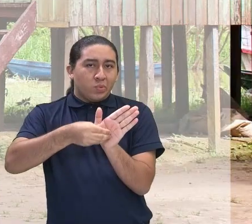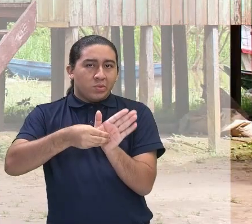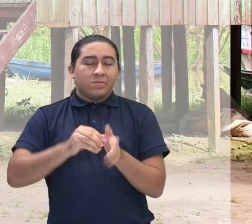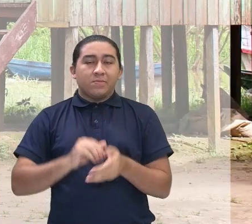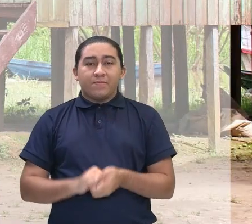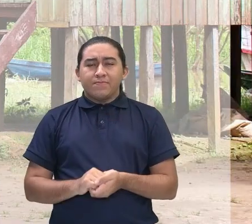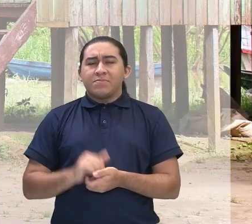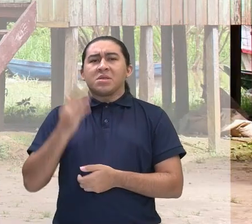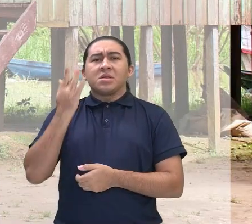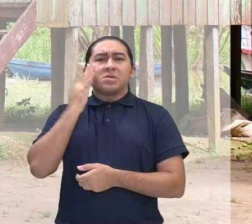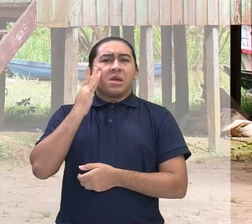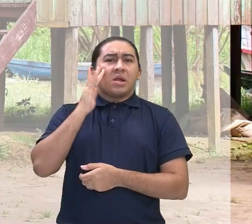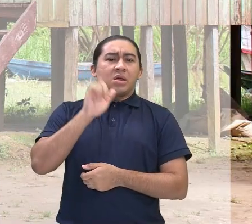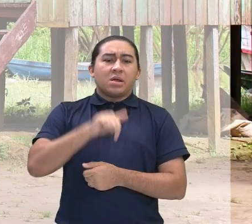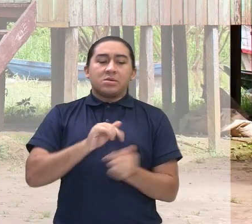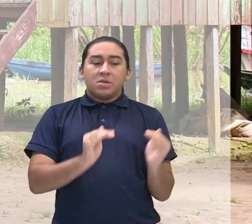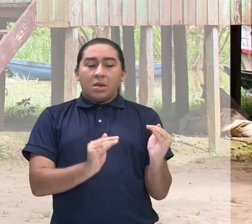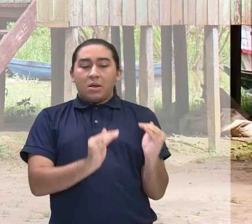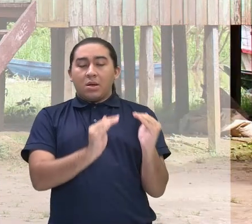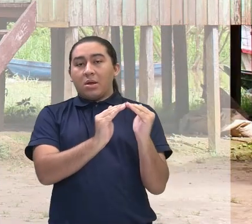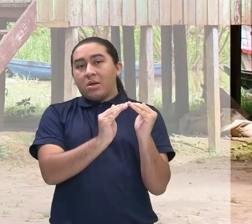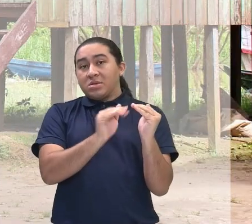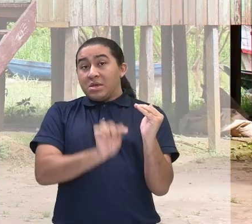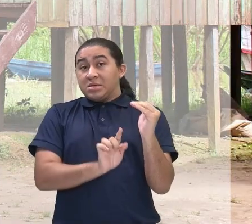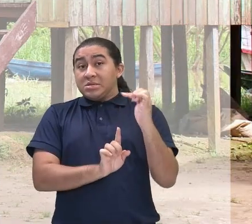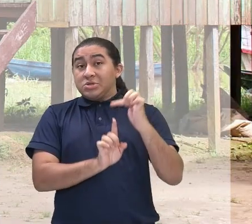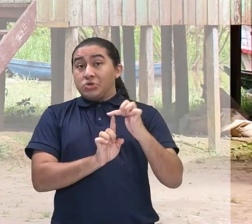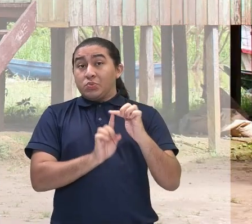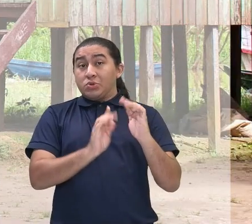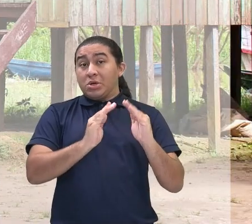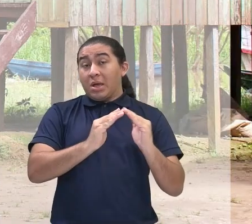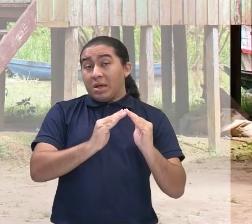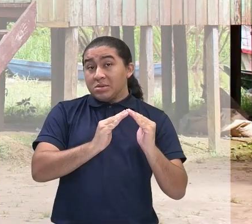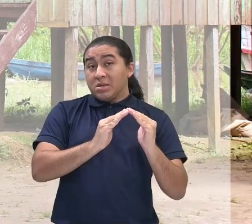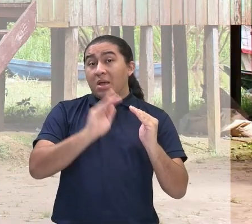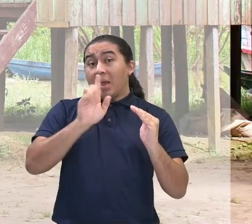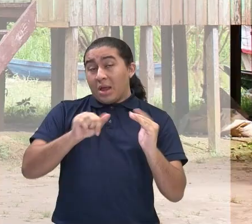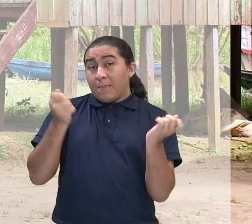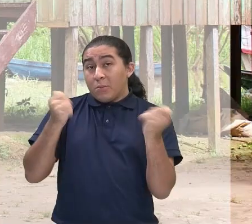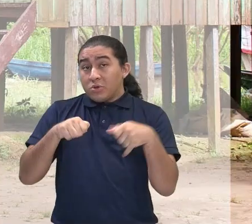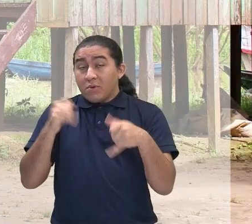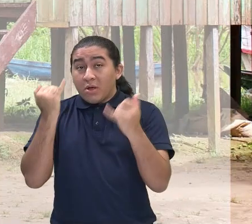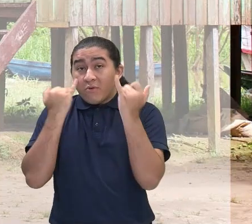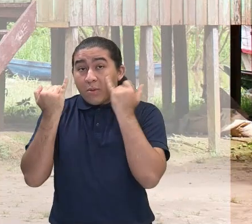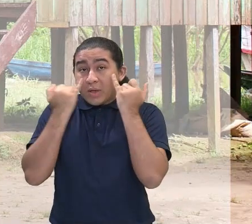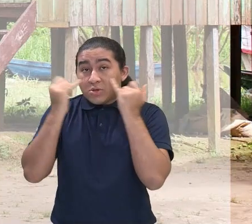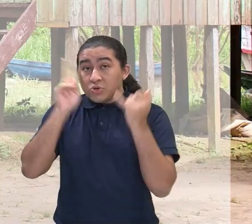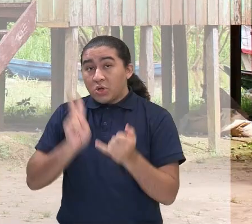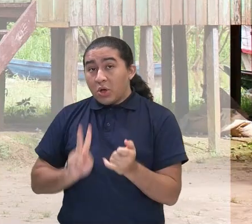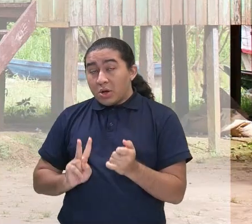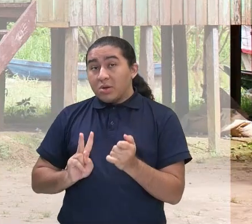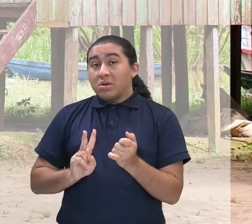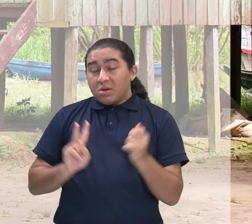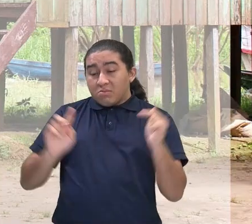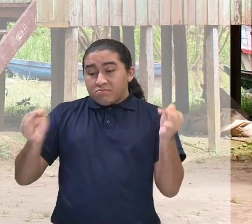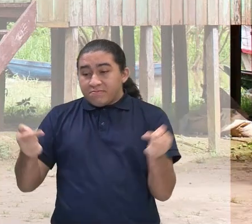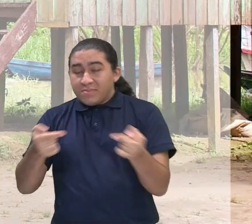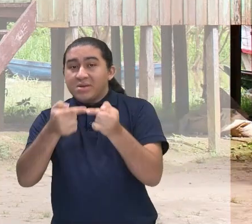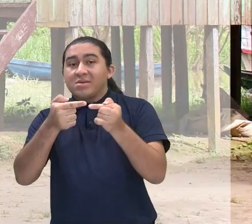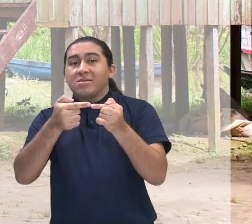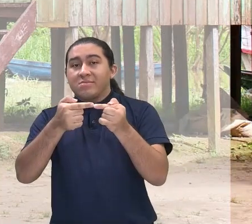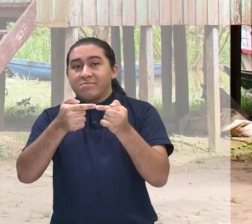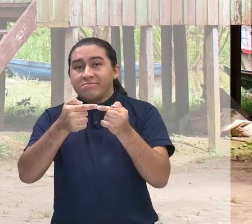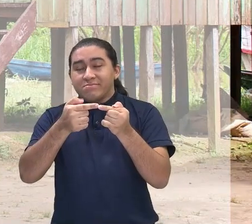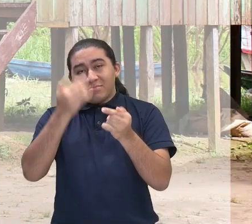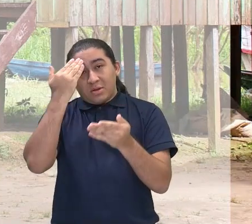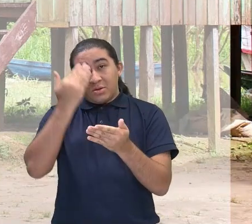Será que esse tipo de moradia é uma fonte histórica material? Eu tenho certeza que